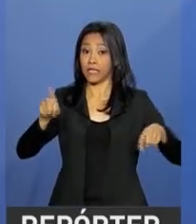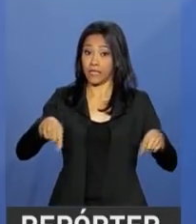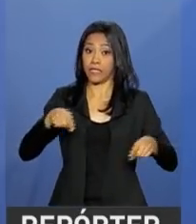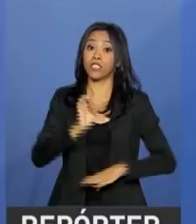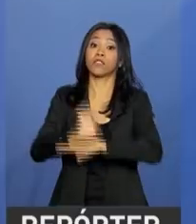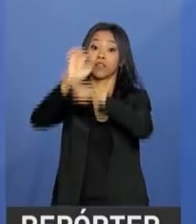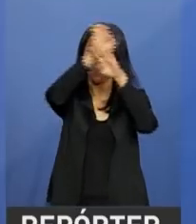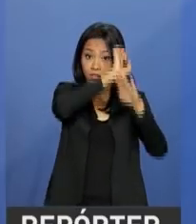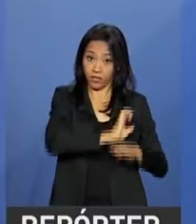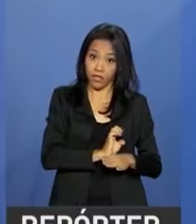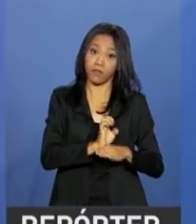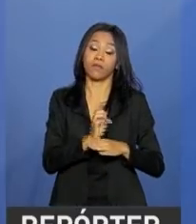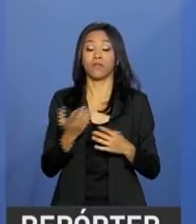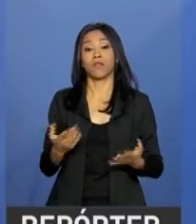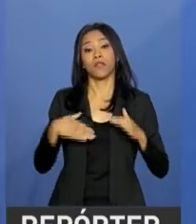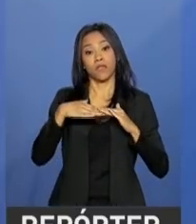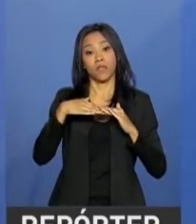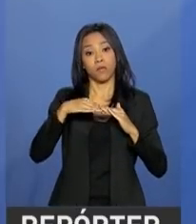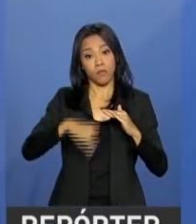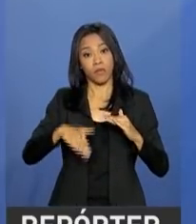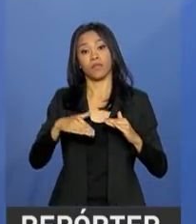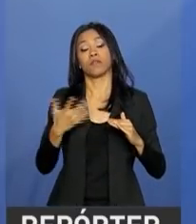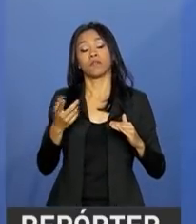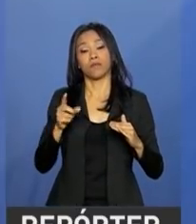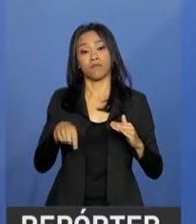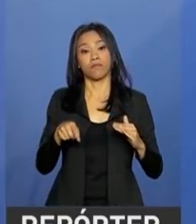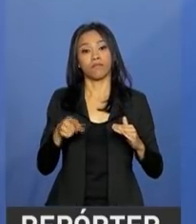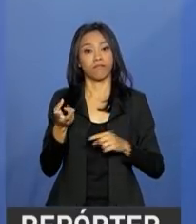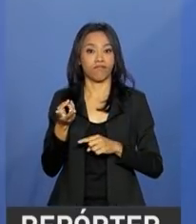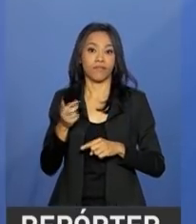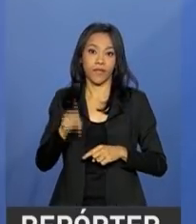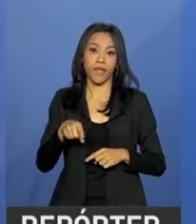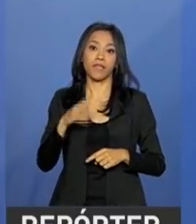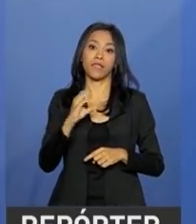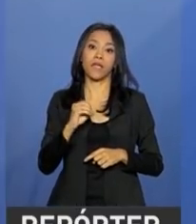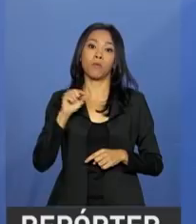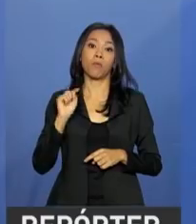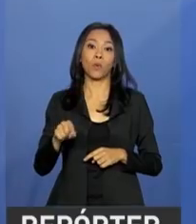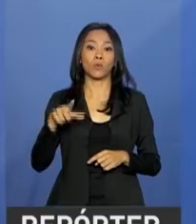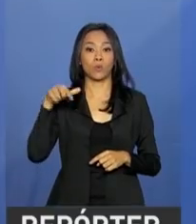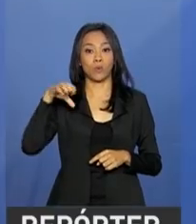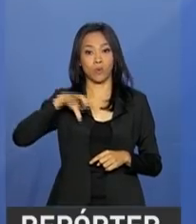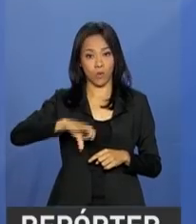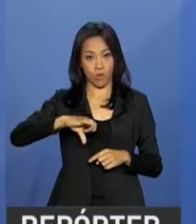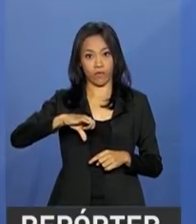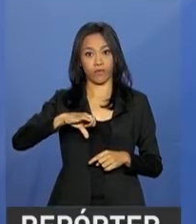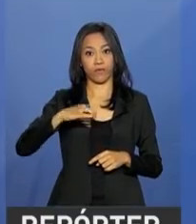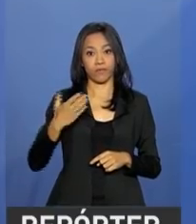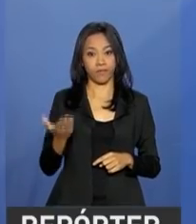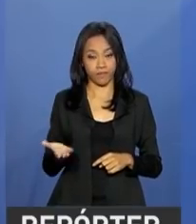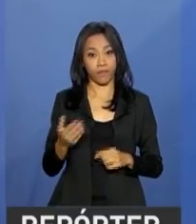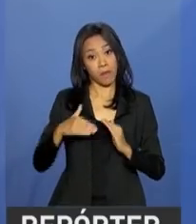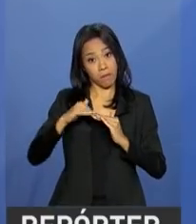mais baixo o spred em todas as linhas de financiamento do bnds 0.9 ou seja